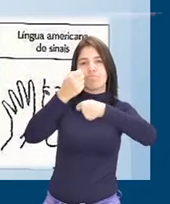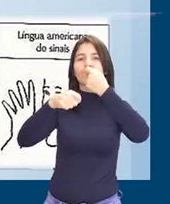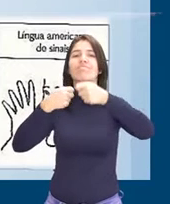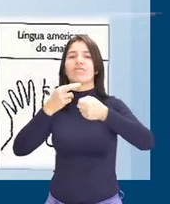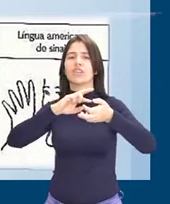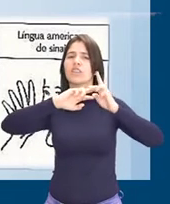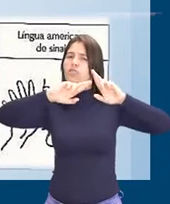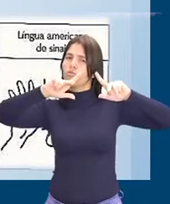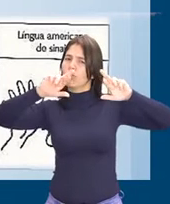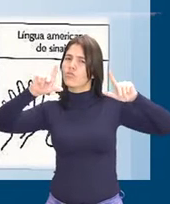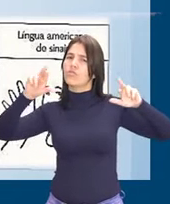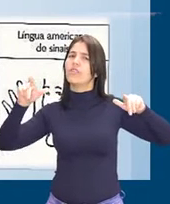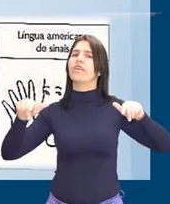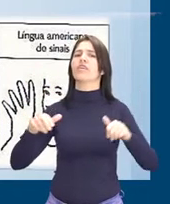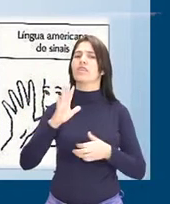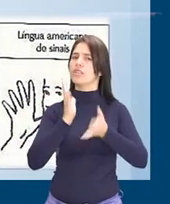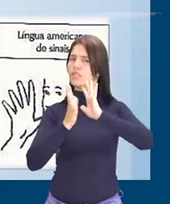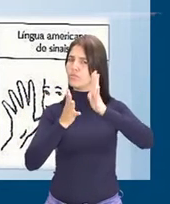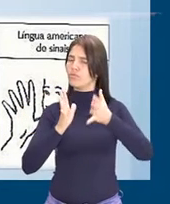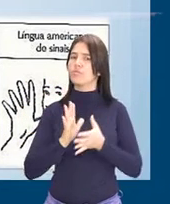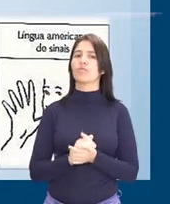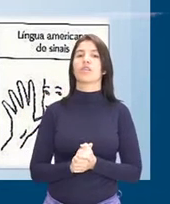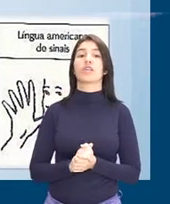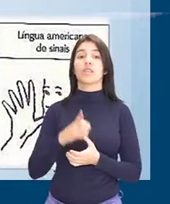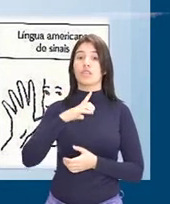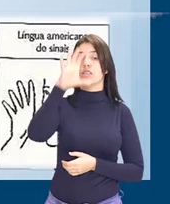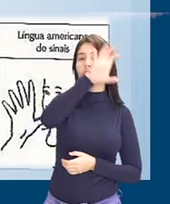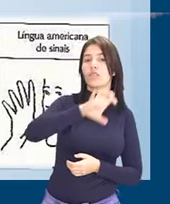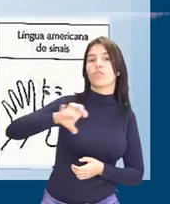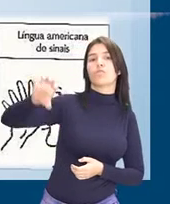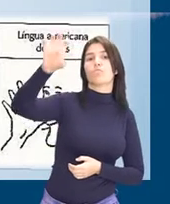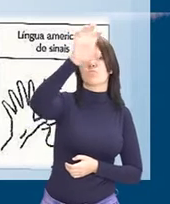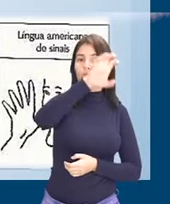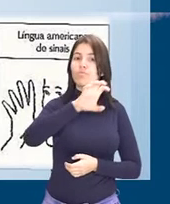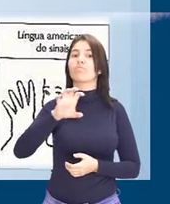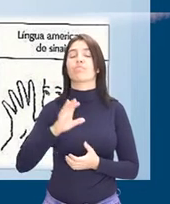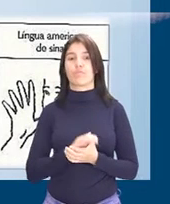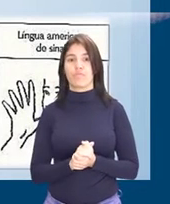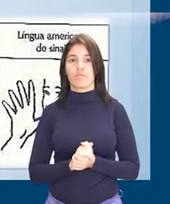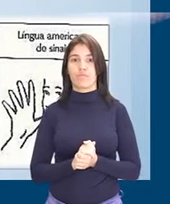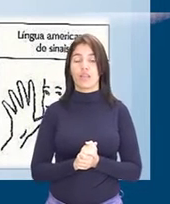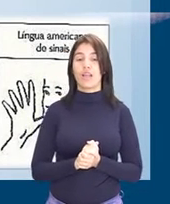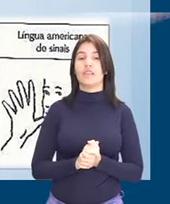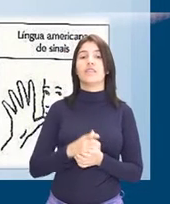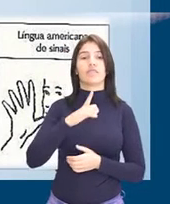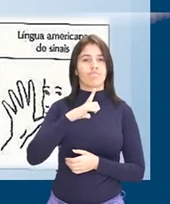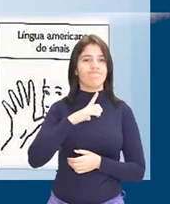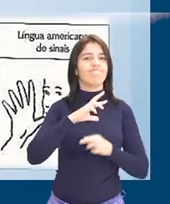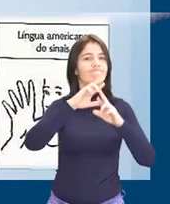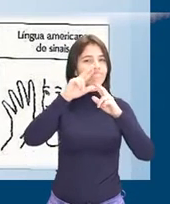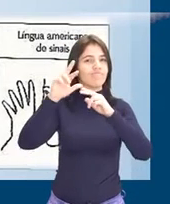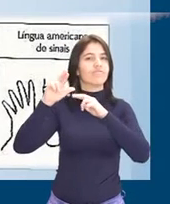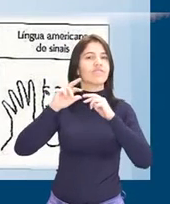Variações linguísticas. A Libras apresenta dialetos regionais salientados assim, uma vez